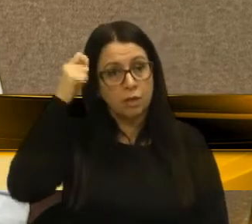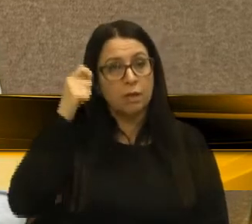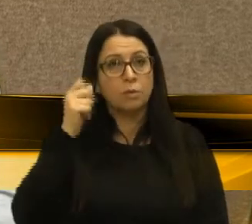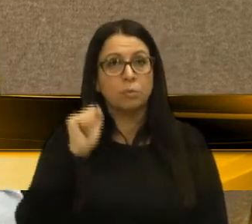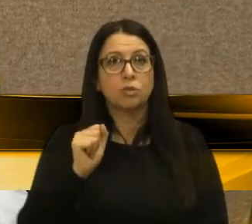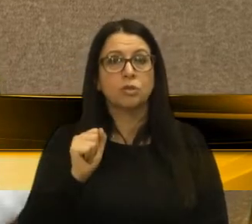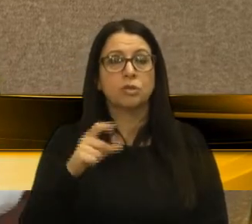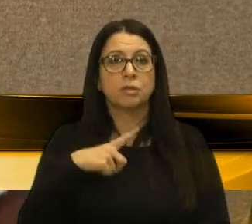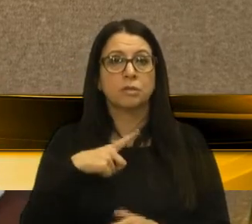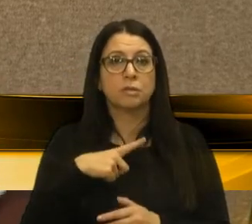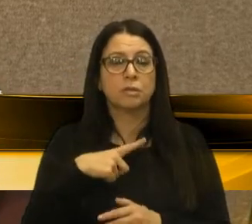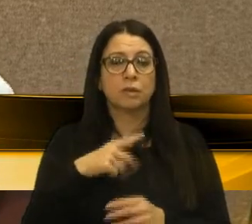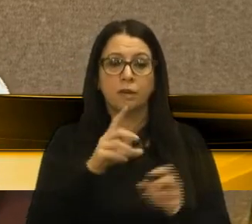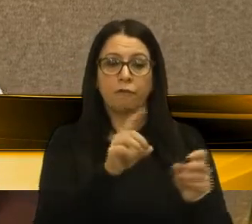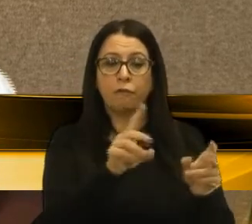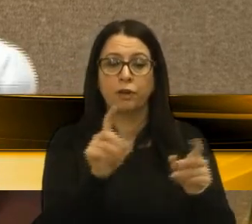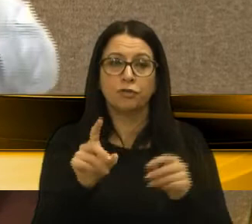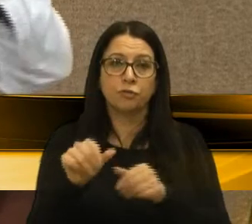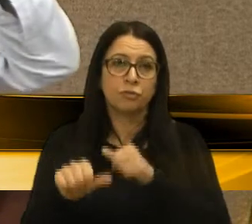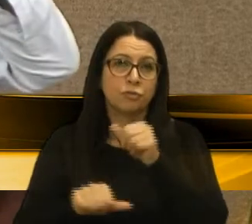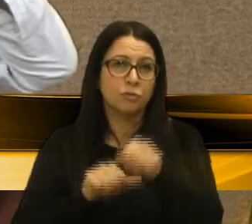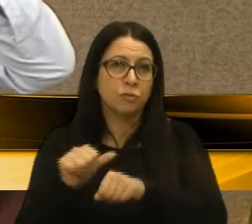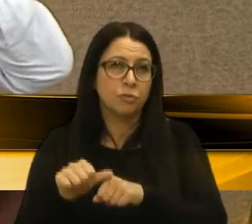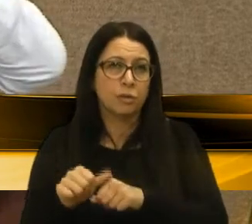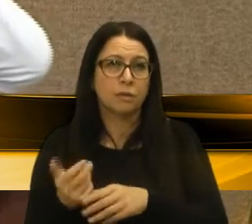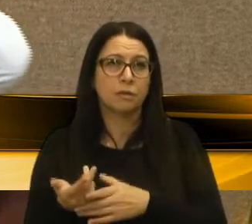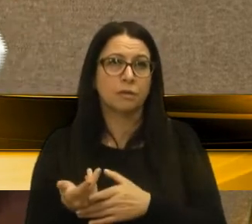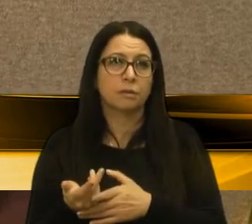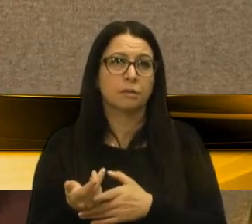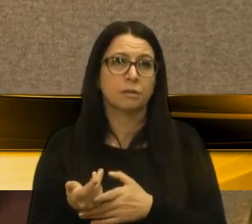ser vendidos, trocados,